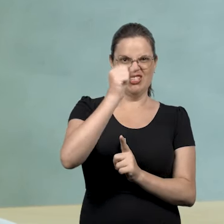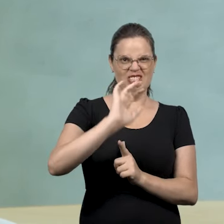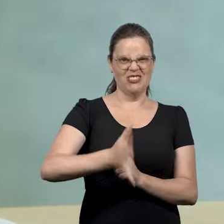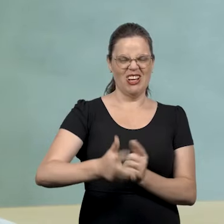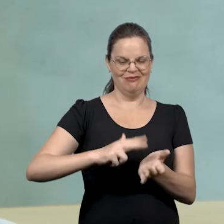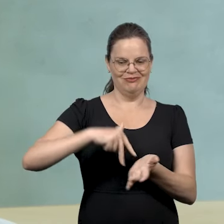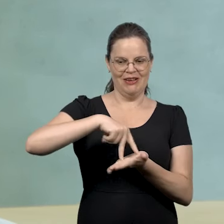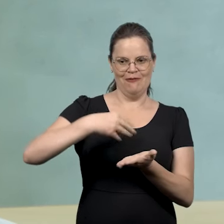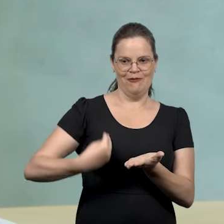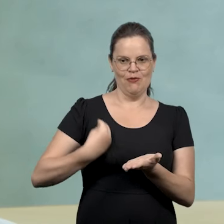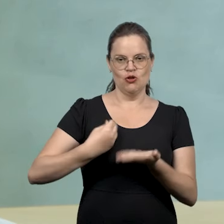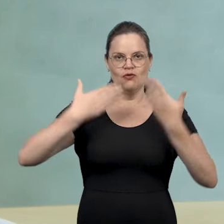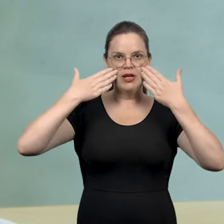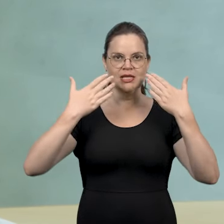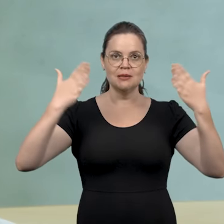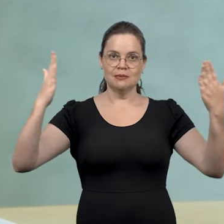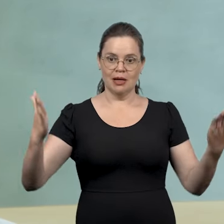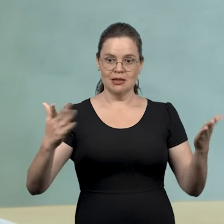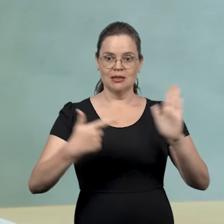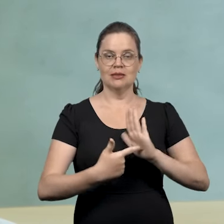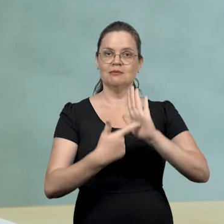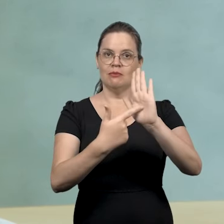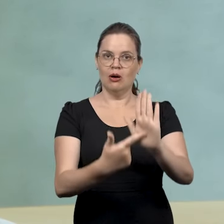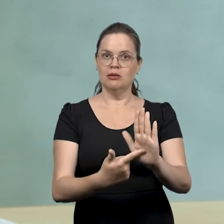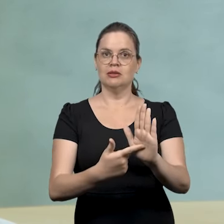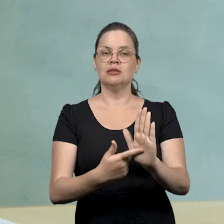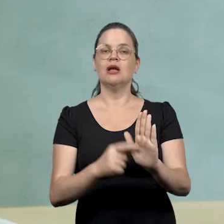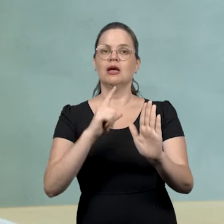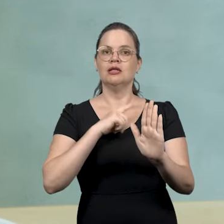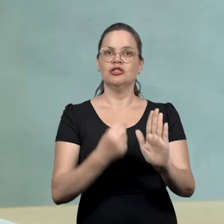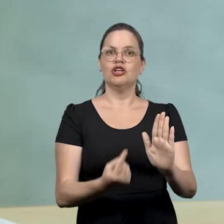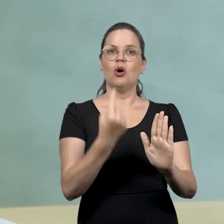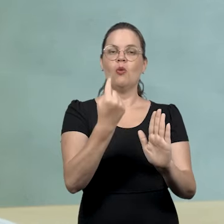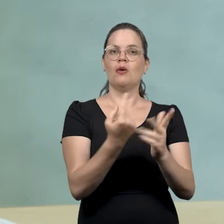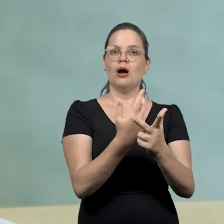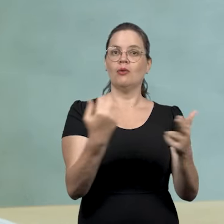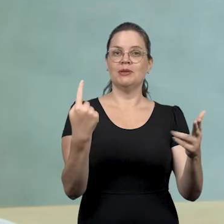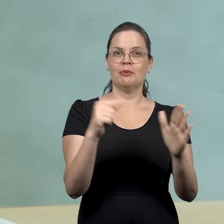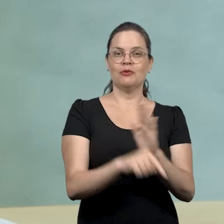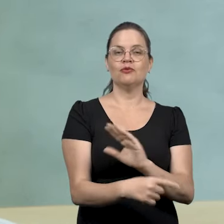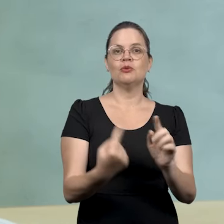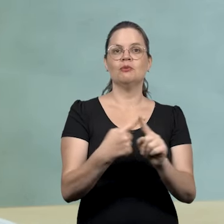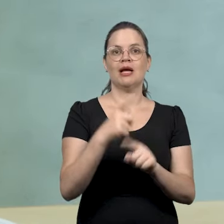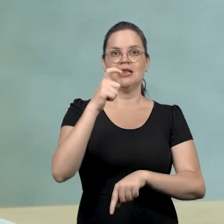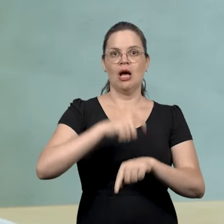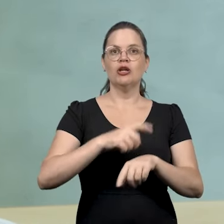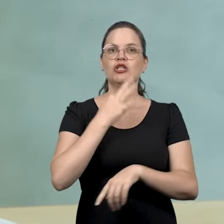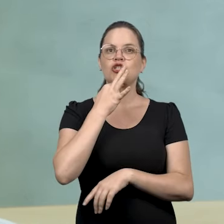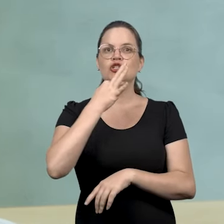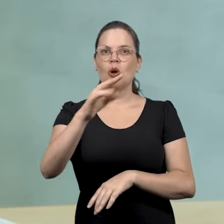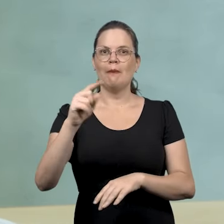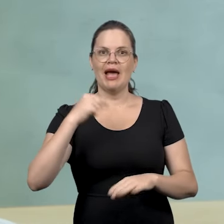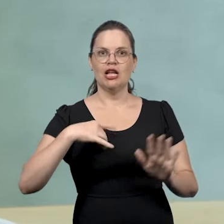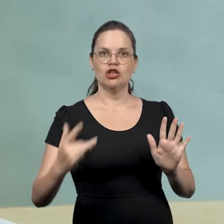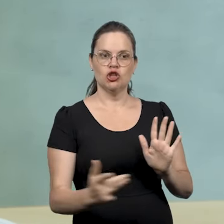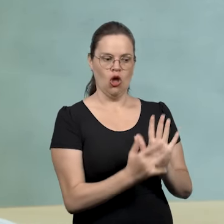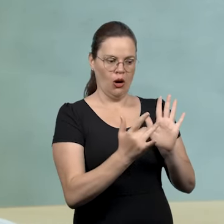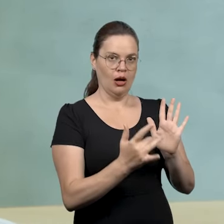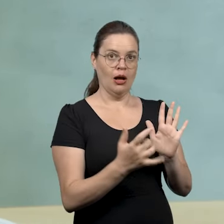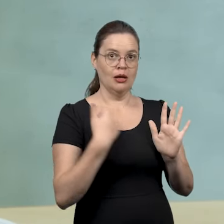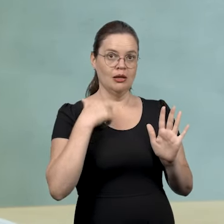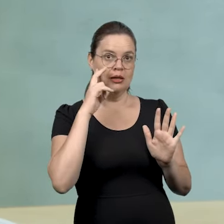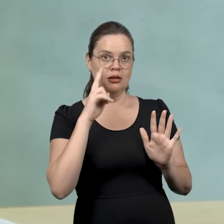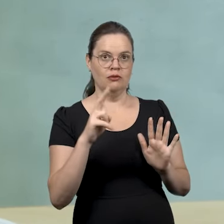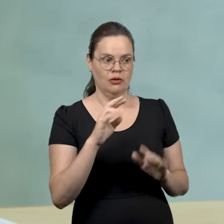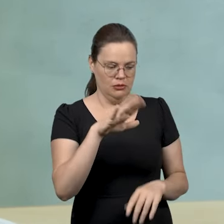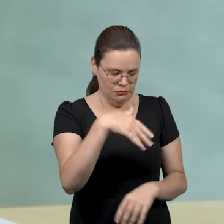né? Nasce ali um encontro e também mais uma declaração que é muito profunda, porque Tomé, quando ele toca, quando ele vê, ele declara: